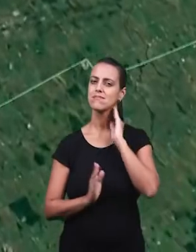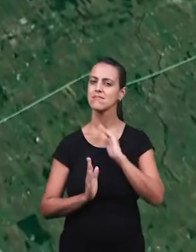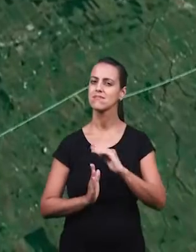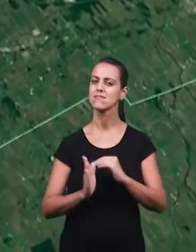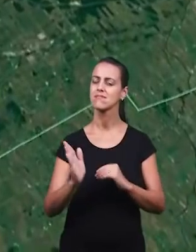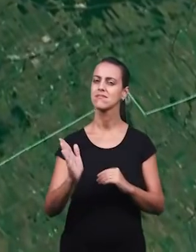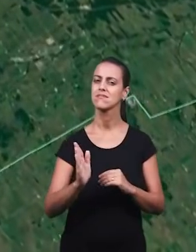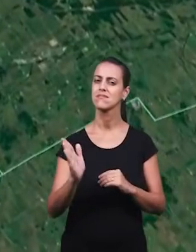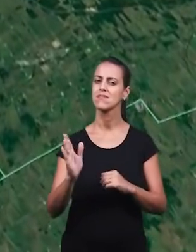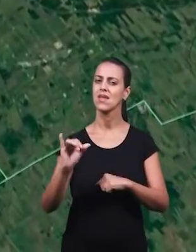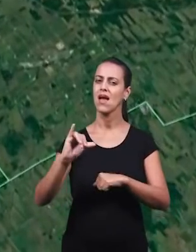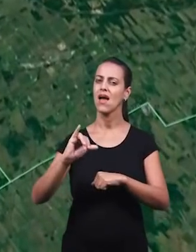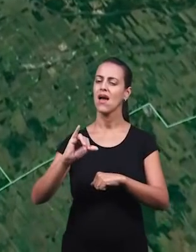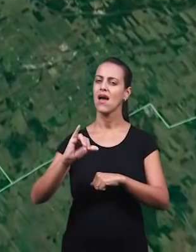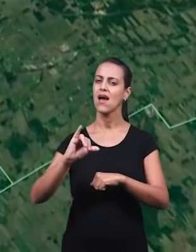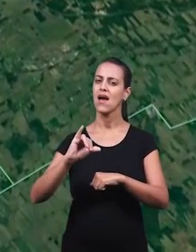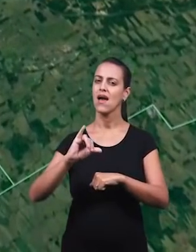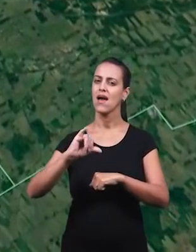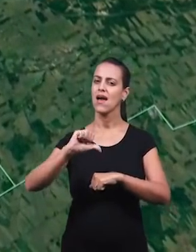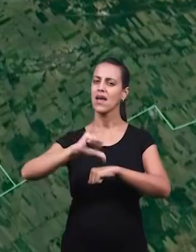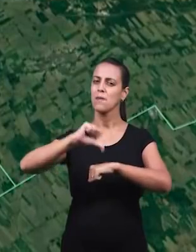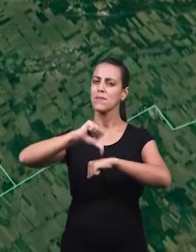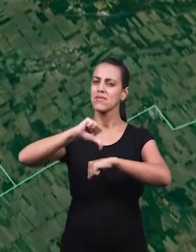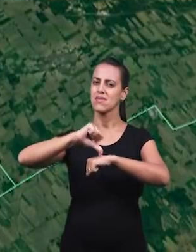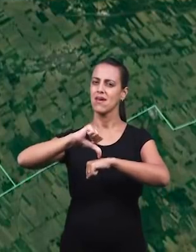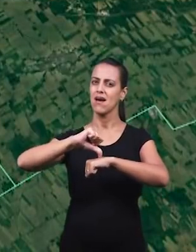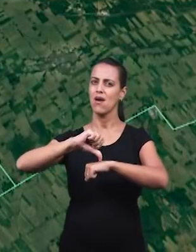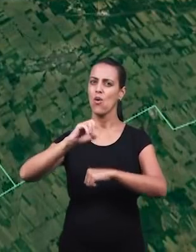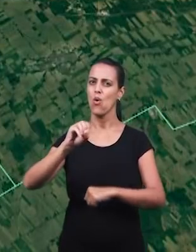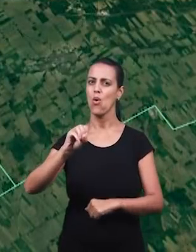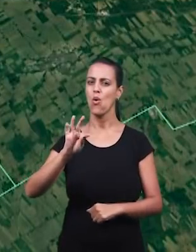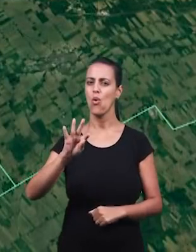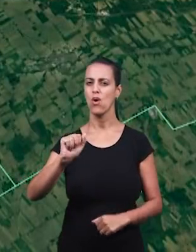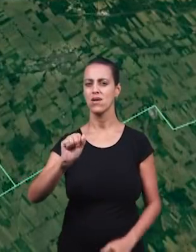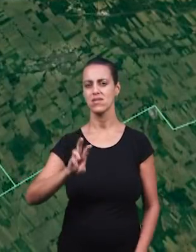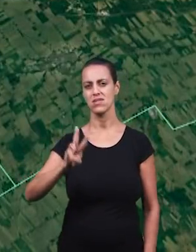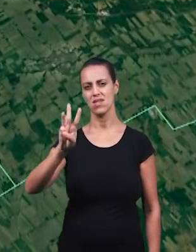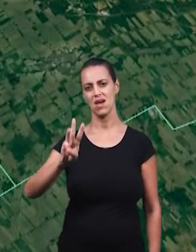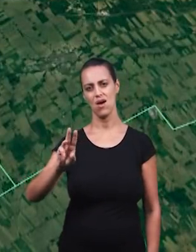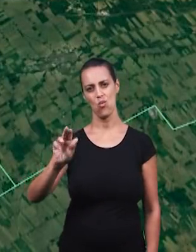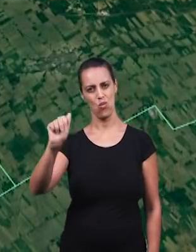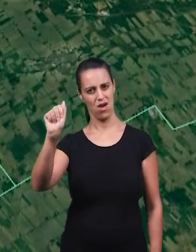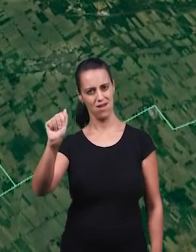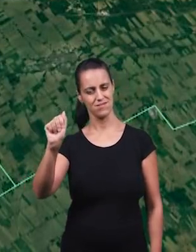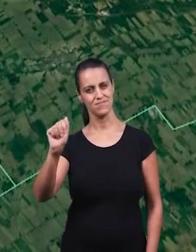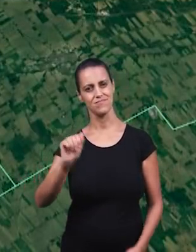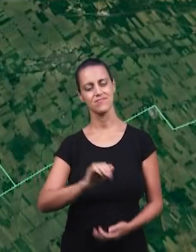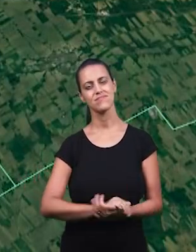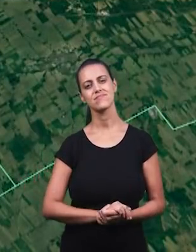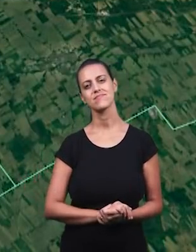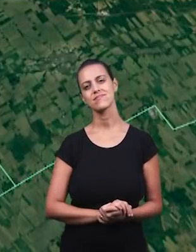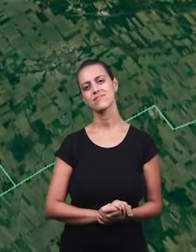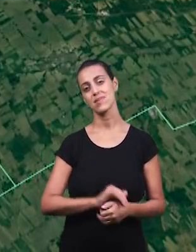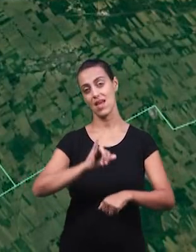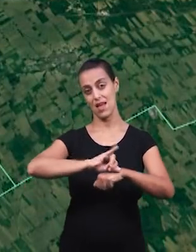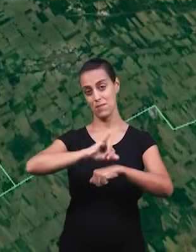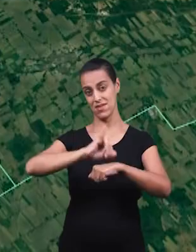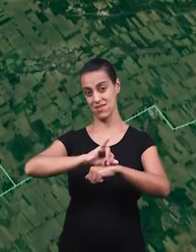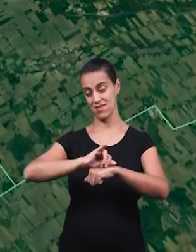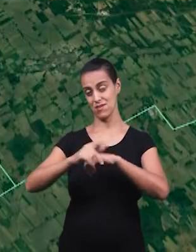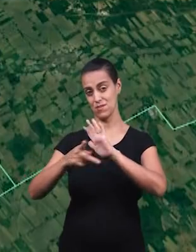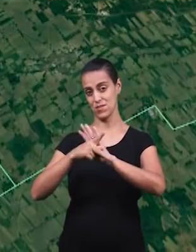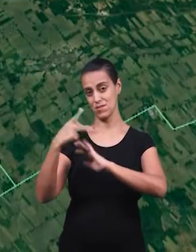e vamos lá para a capital do Canadá, que é Ottawa. Ottawa, ali nós temos um grupo de irmãos na cidade de